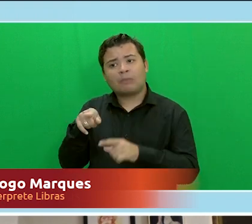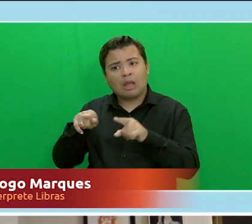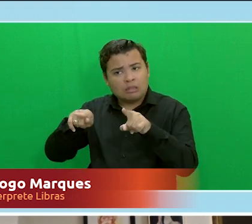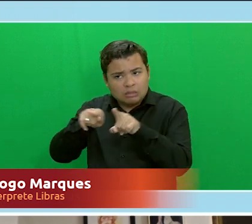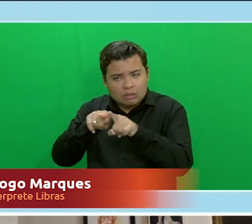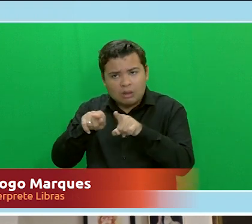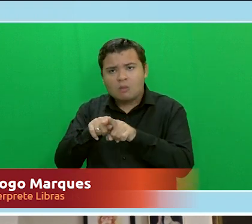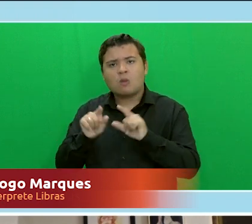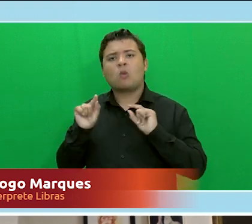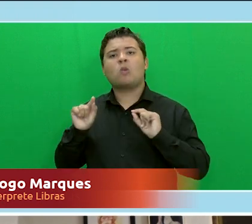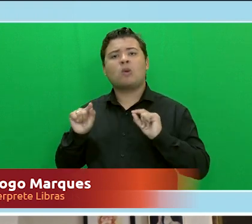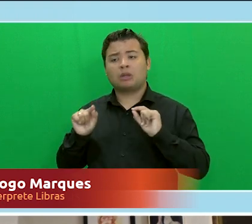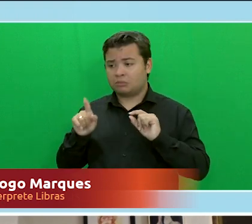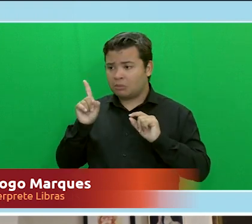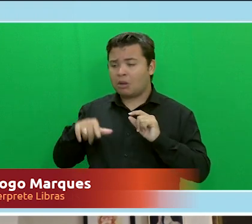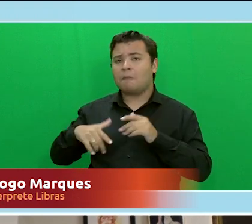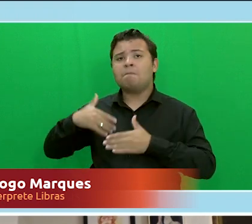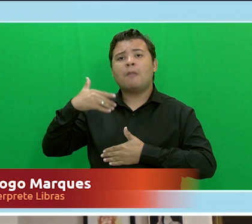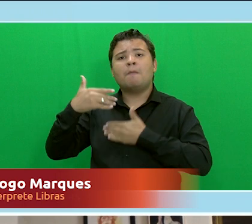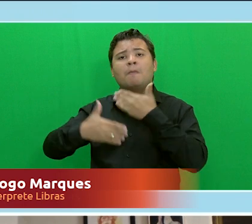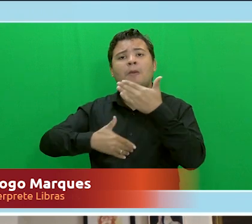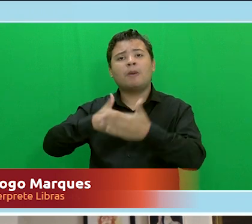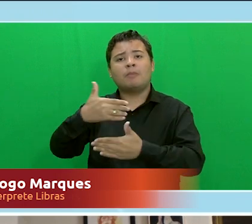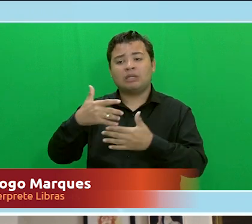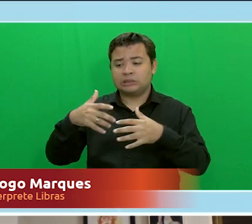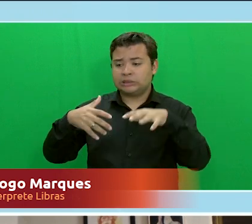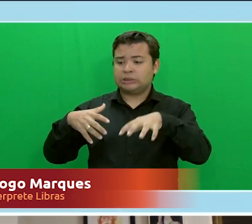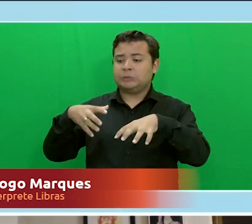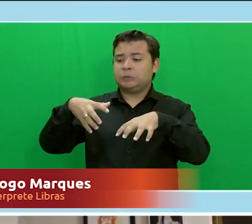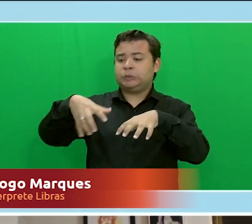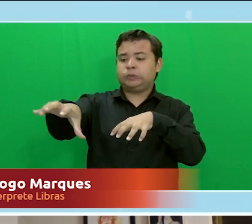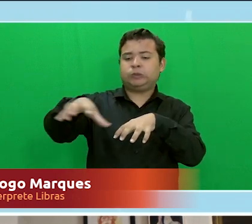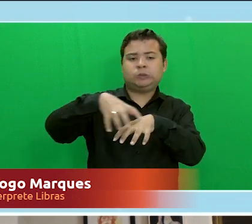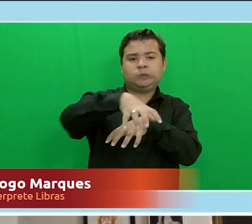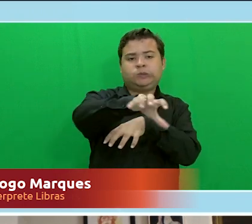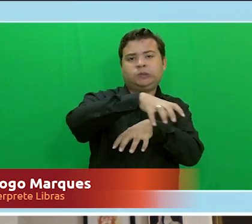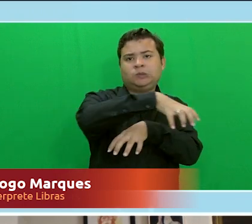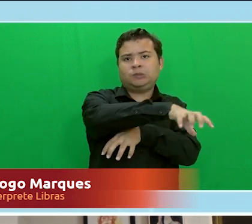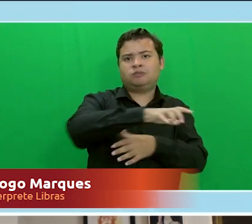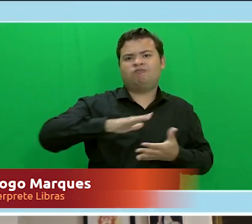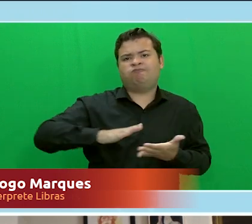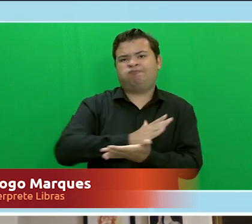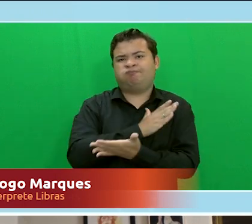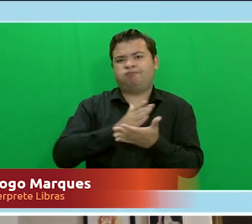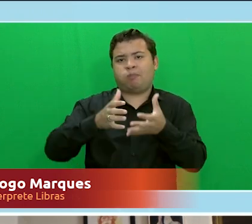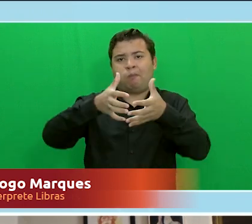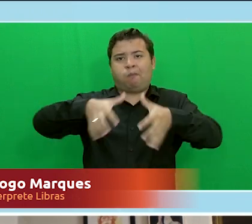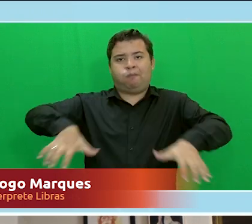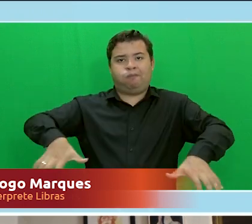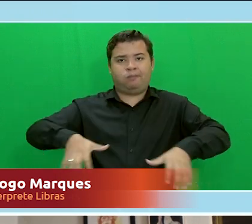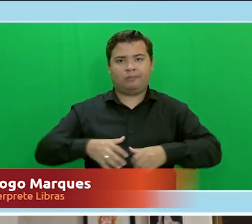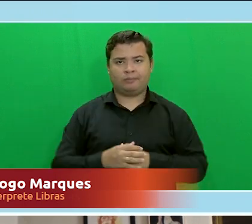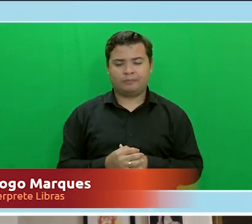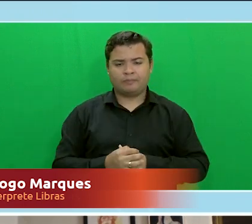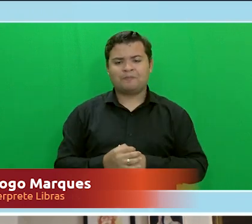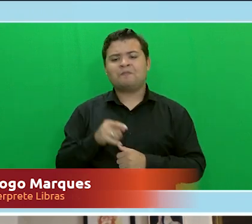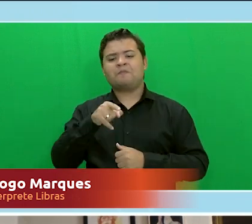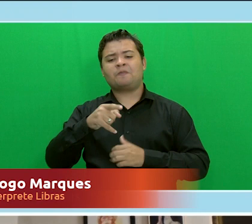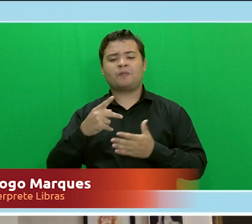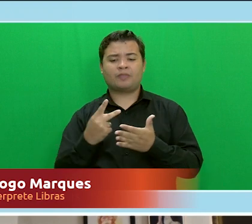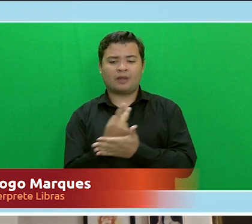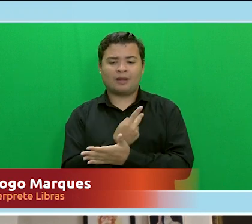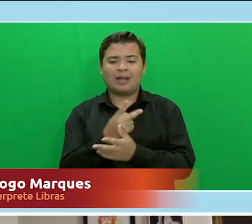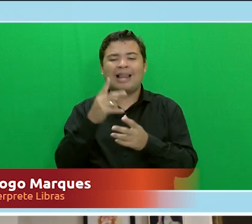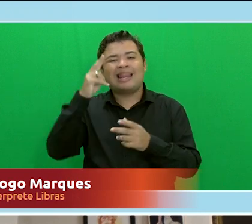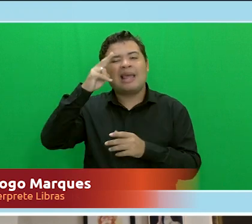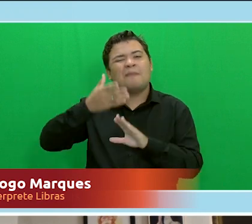isso também se dá nesse processo de segregação. Qual que é a consequência de você criar